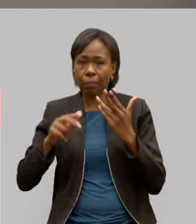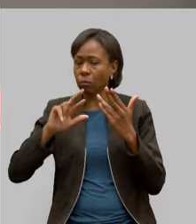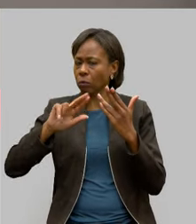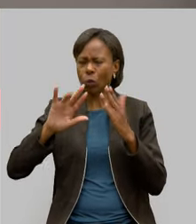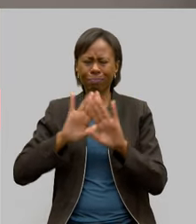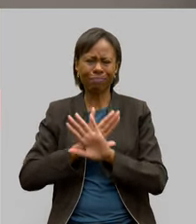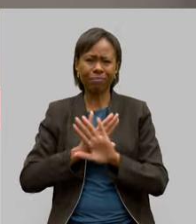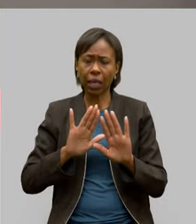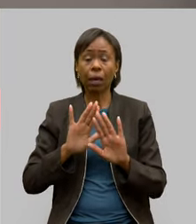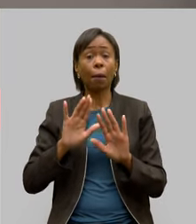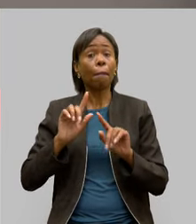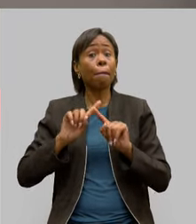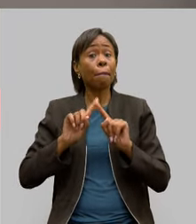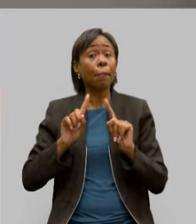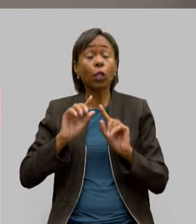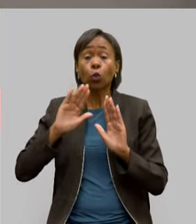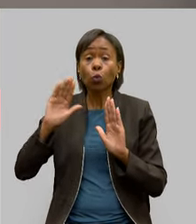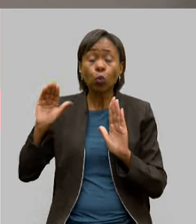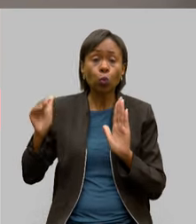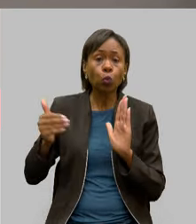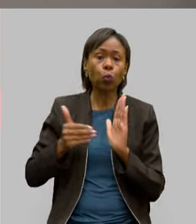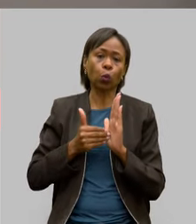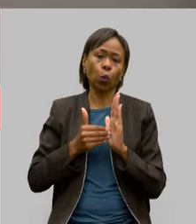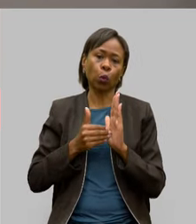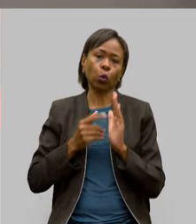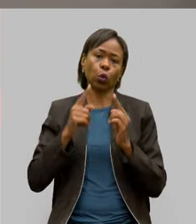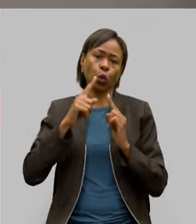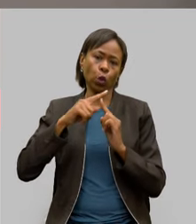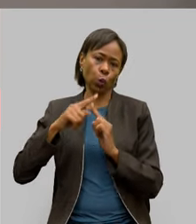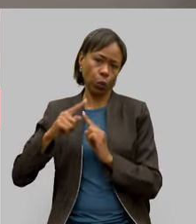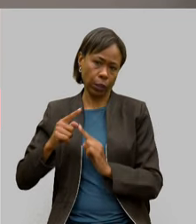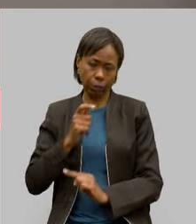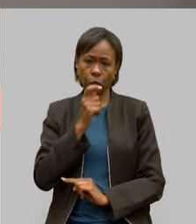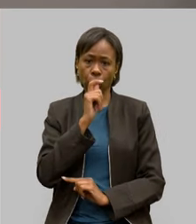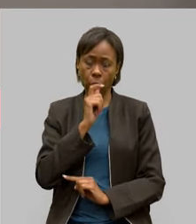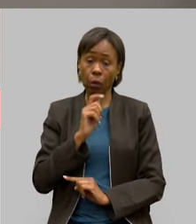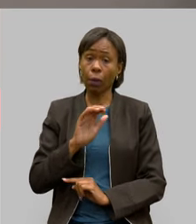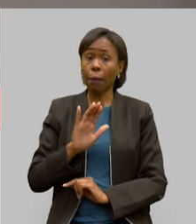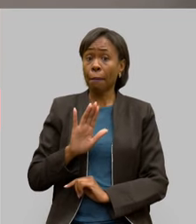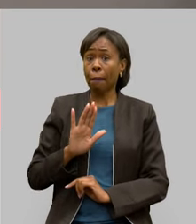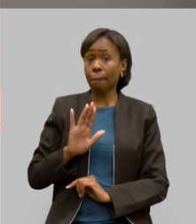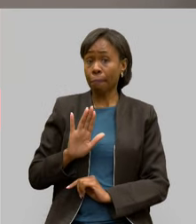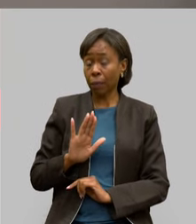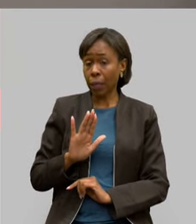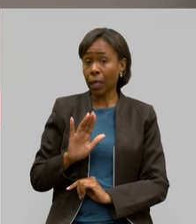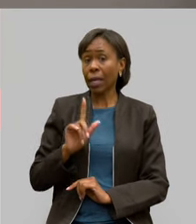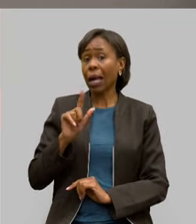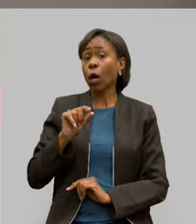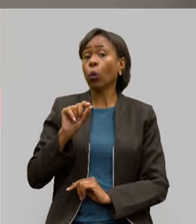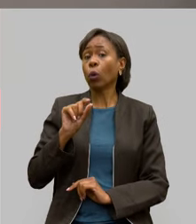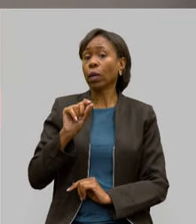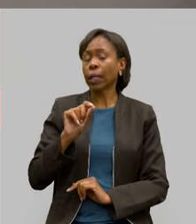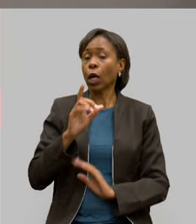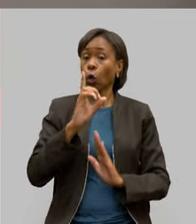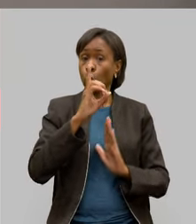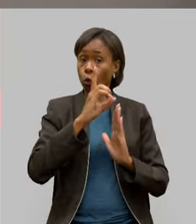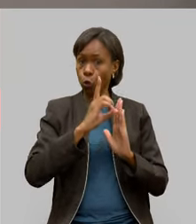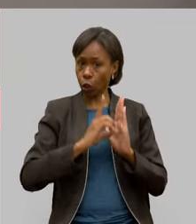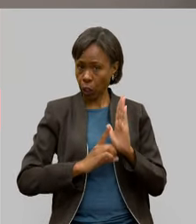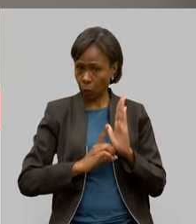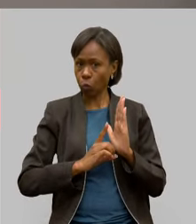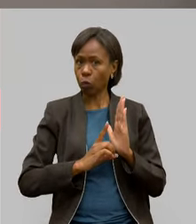todas as drogas né Eh era simplesmente uma ponderação entre o princípio eh o direito fundamental à